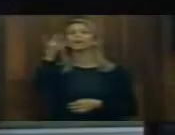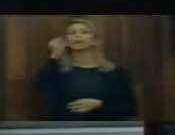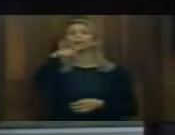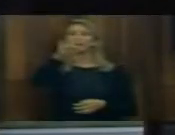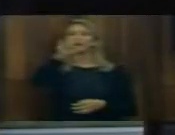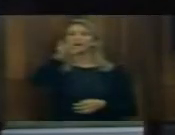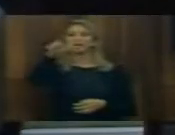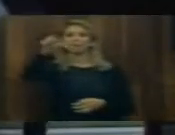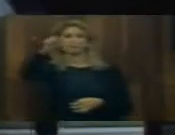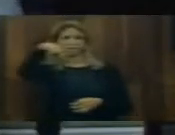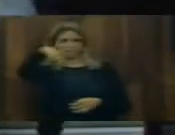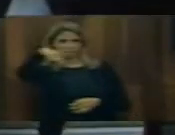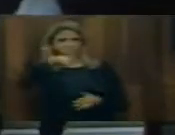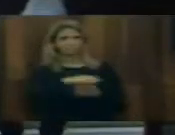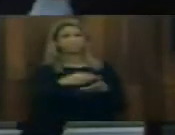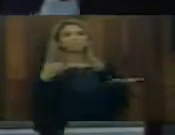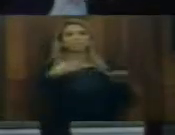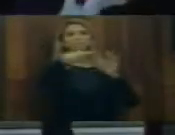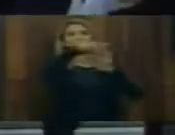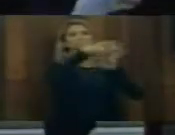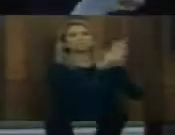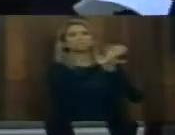Pereira. Projeto de lei